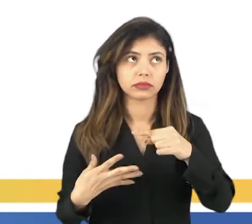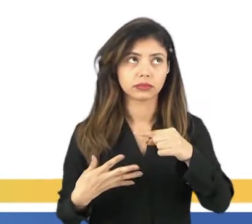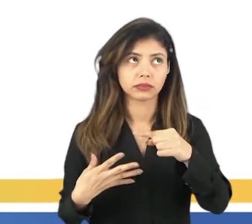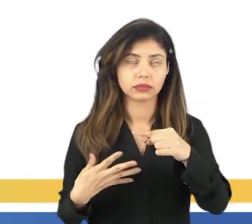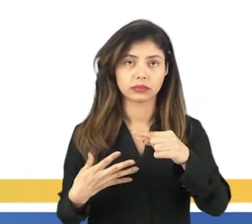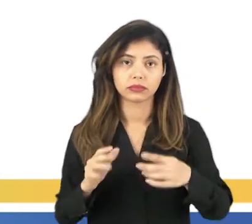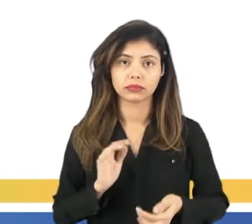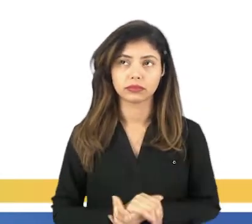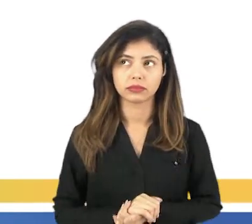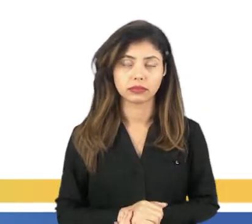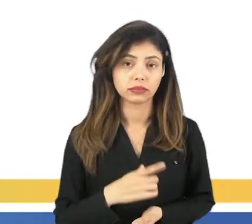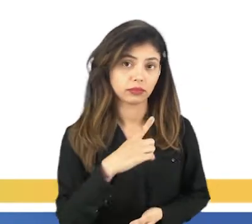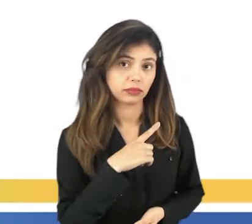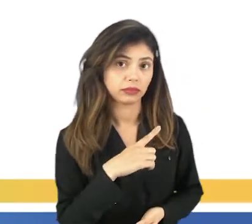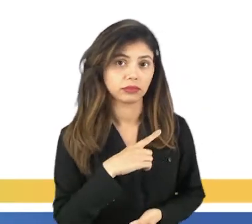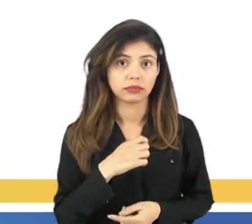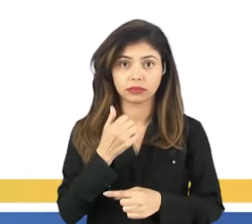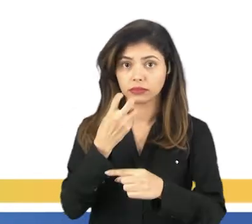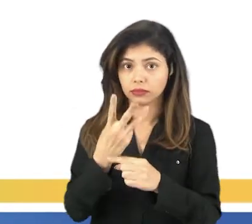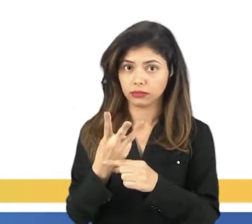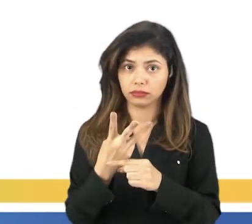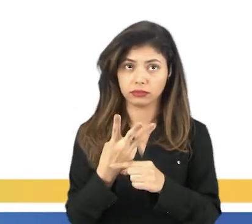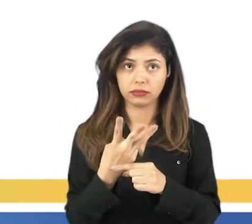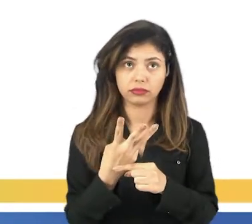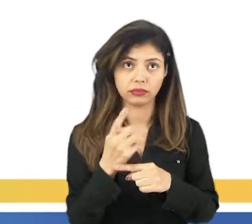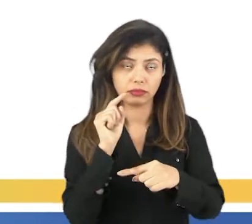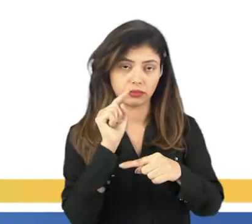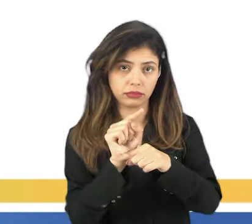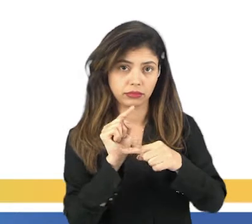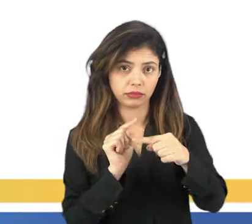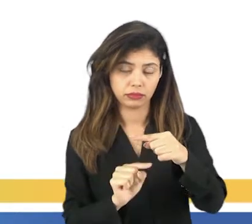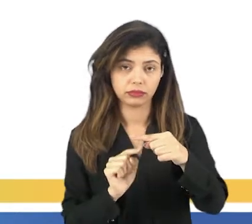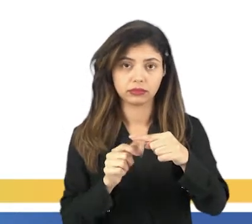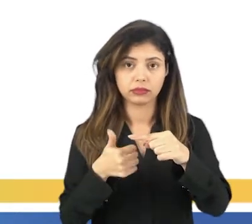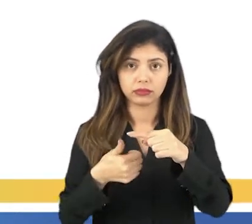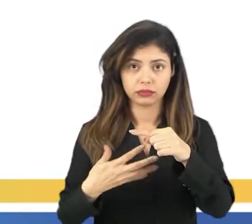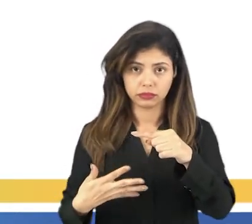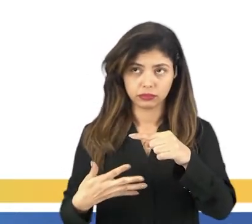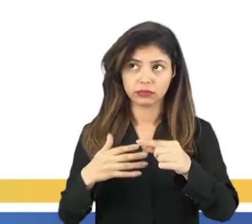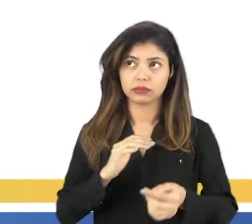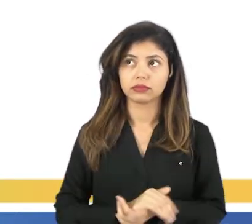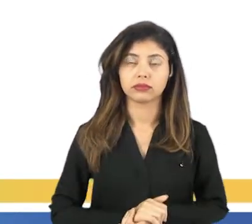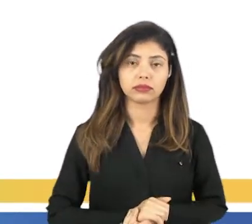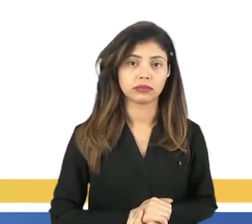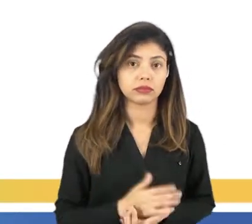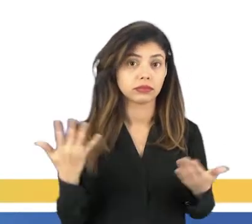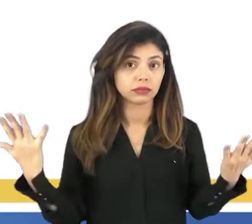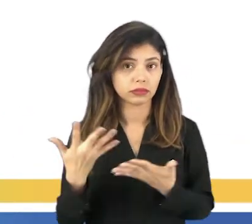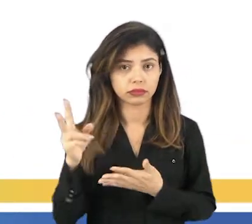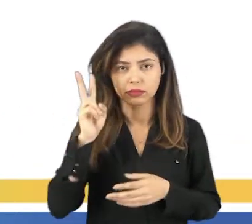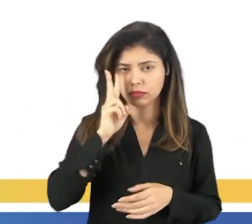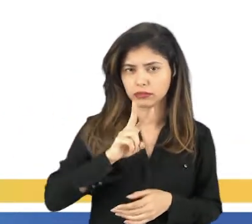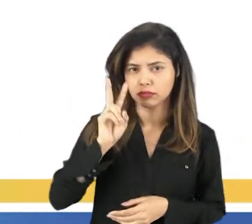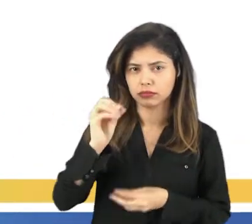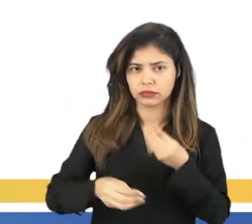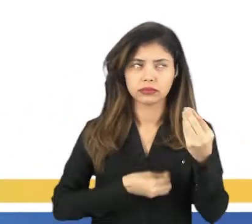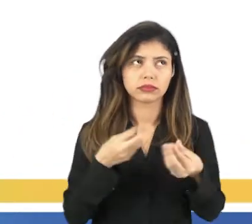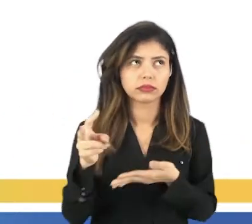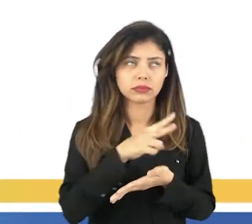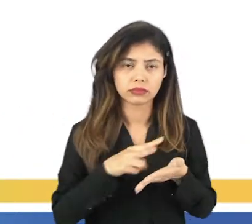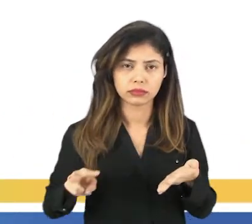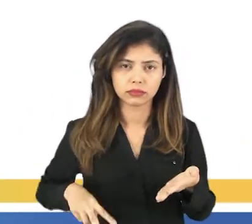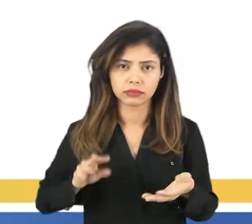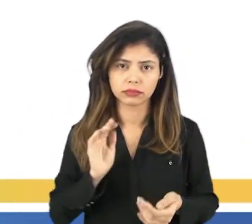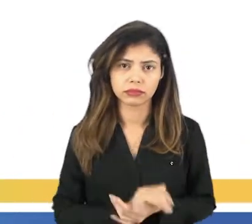3/14. Então, eu tenho 3 de 14 partes, né? Agora, lembra como eu leio quando está